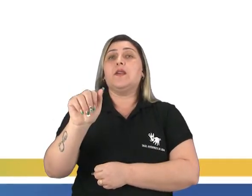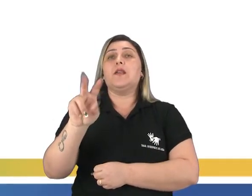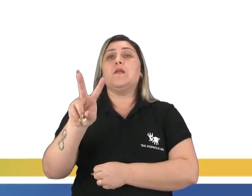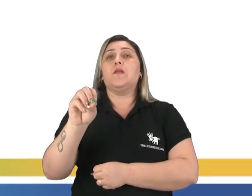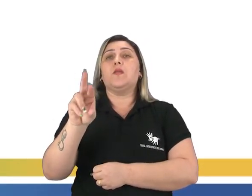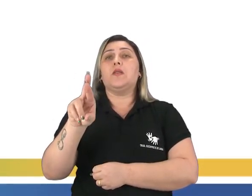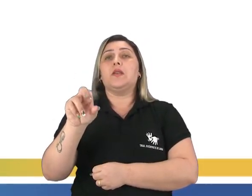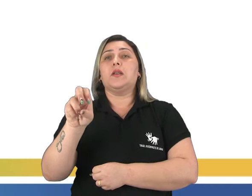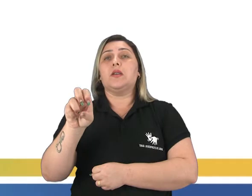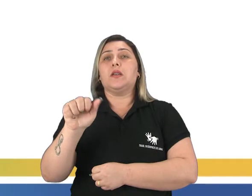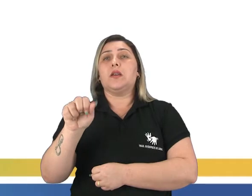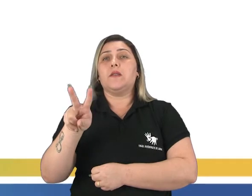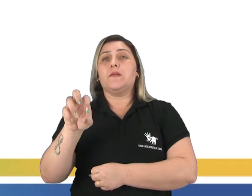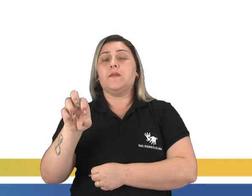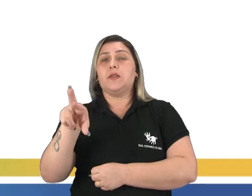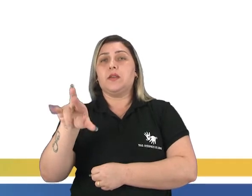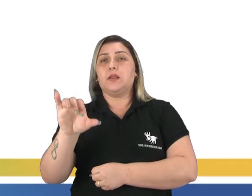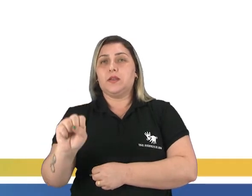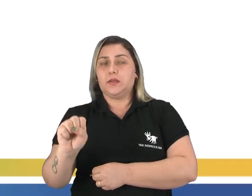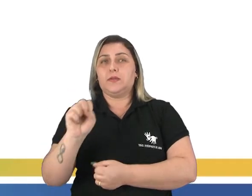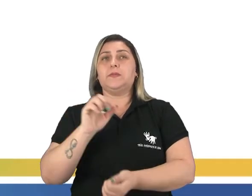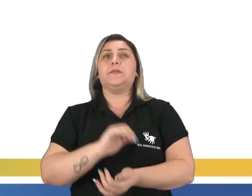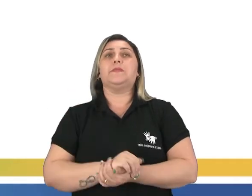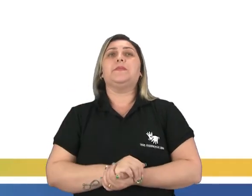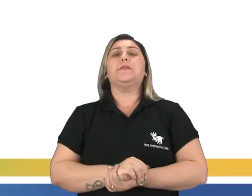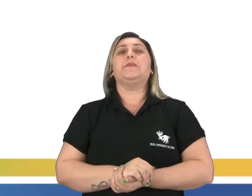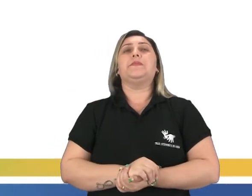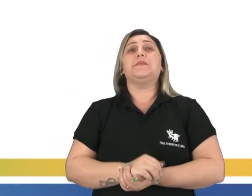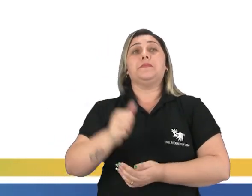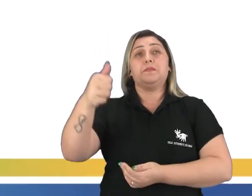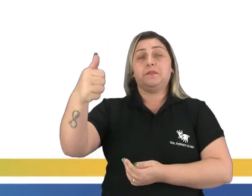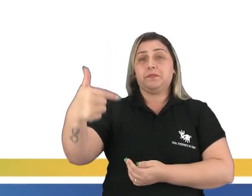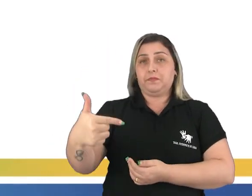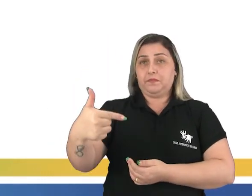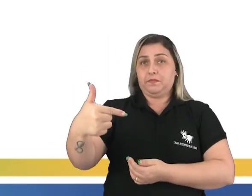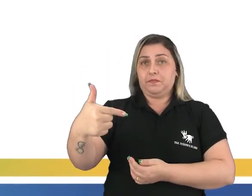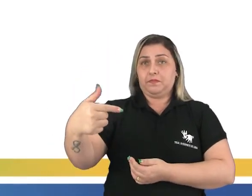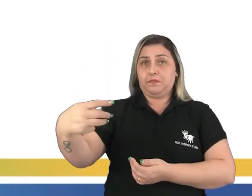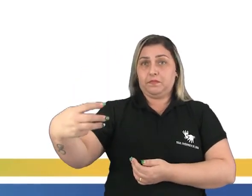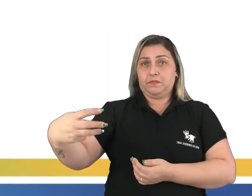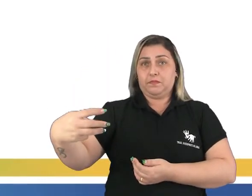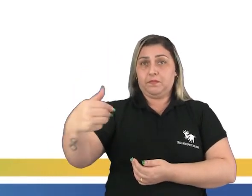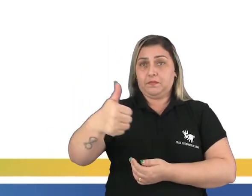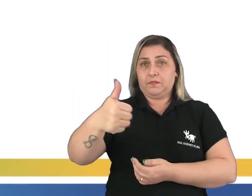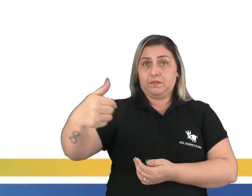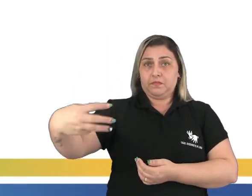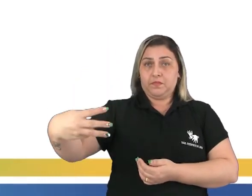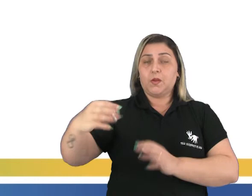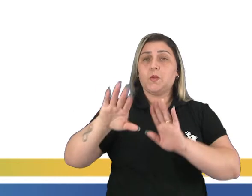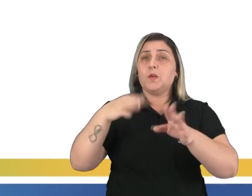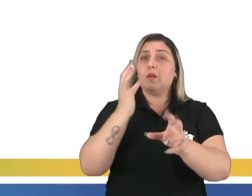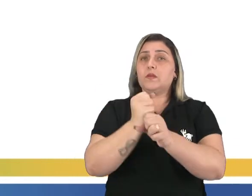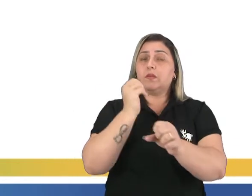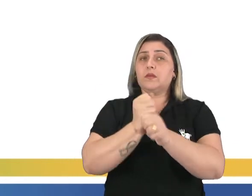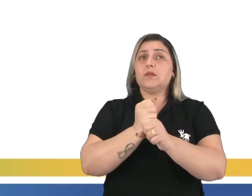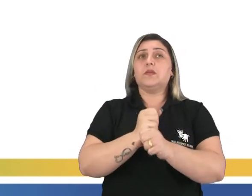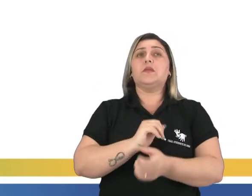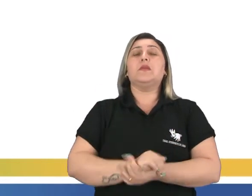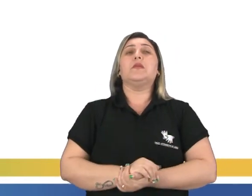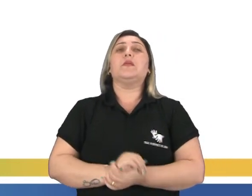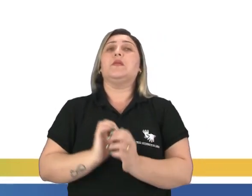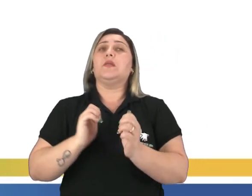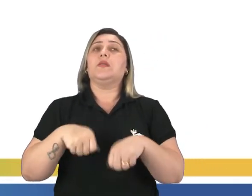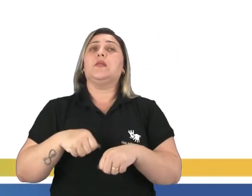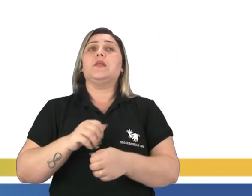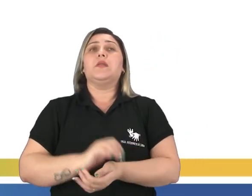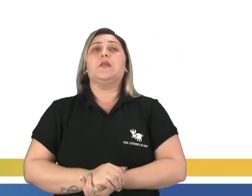teremos 14 cartas desse tipo de naipe. Então, são os casos favoráveis. Mas qual o total, né? Quais são todas as